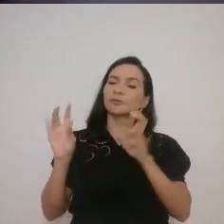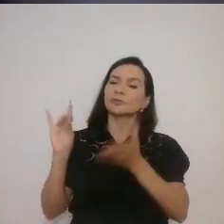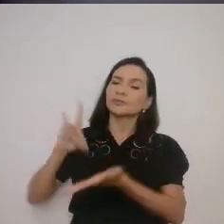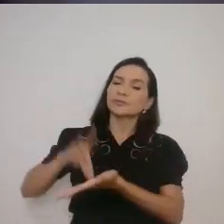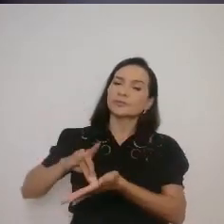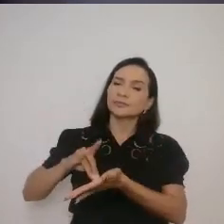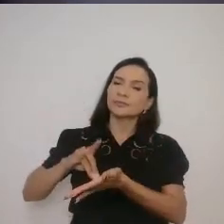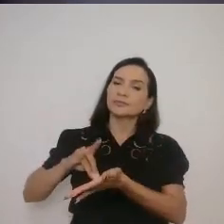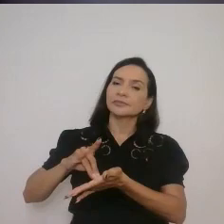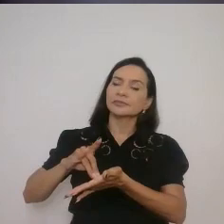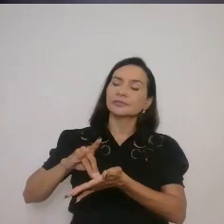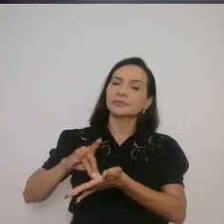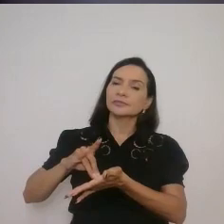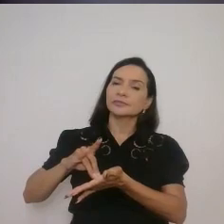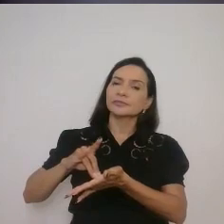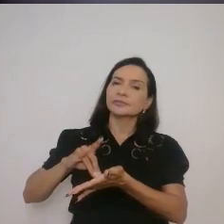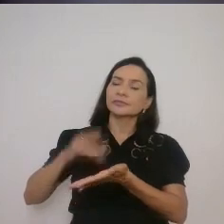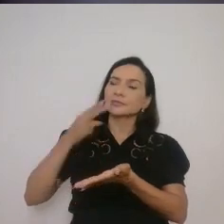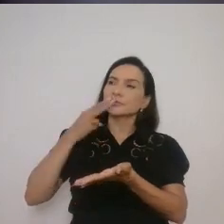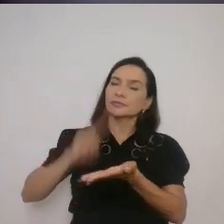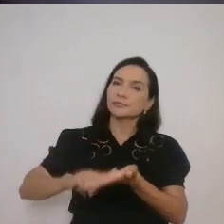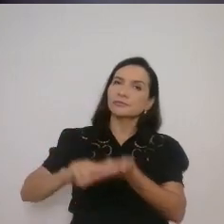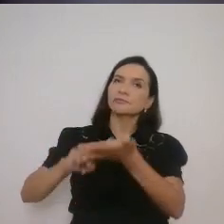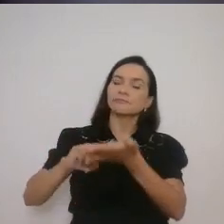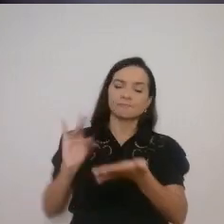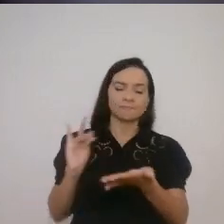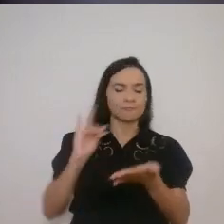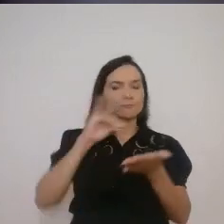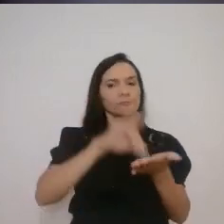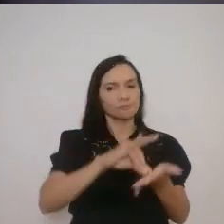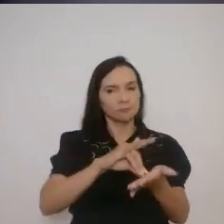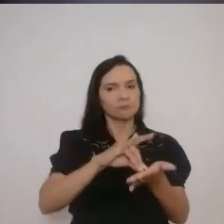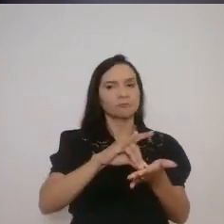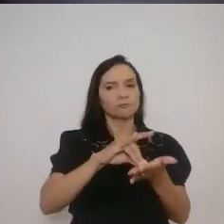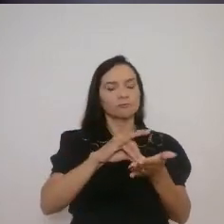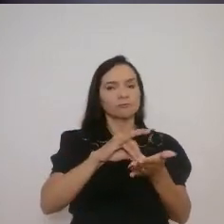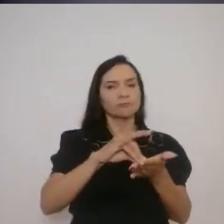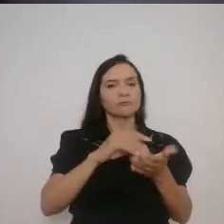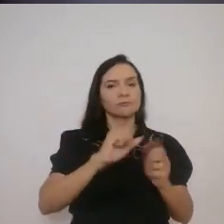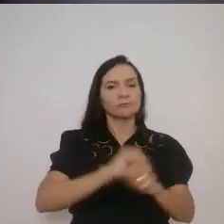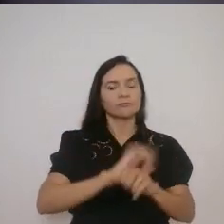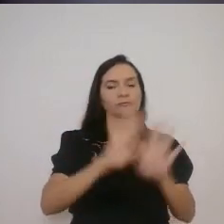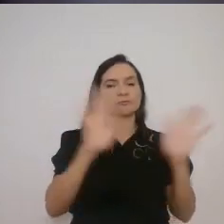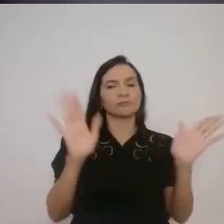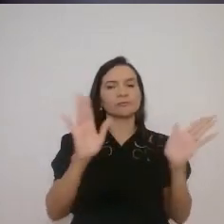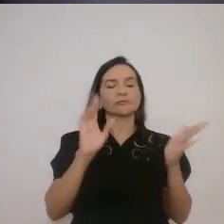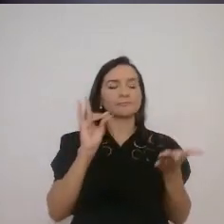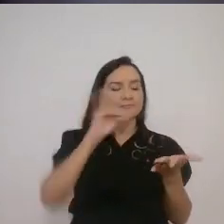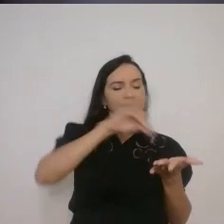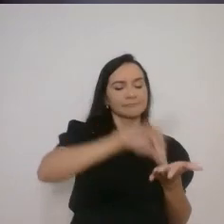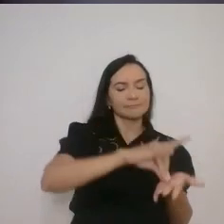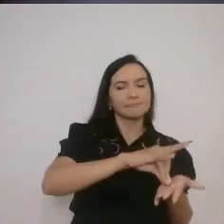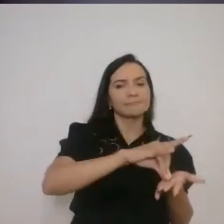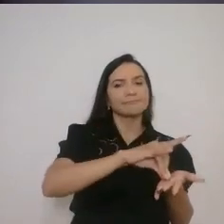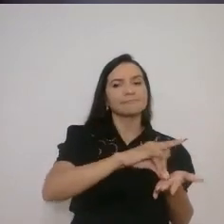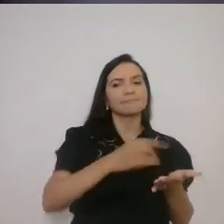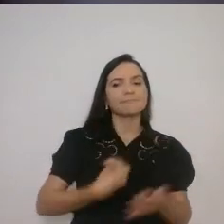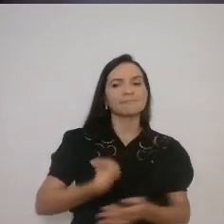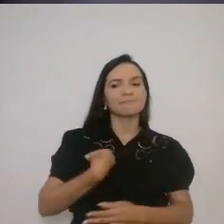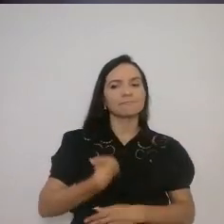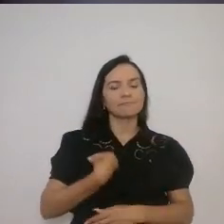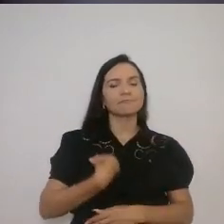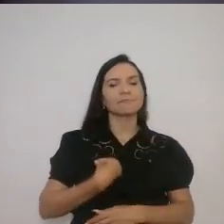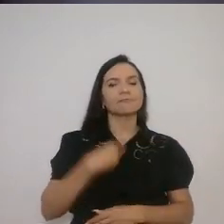Verdade que se desvela, a verdade consensual, como situar a verdade real enquanto pressuposto para o